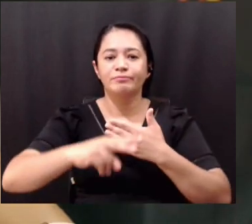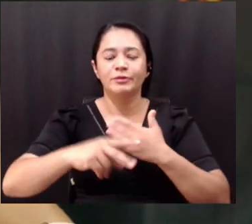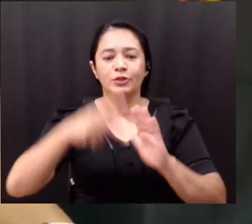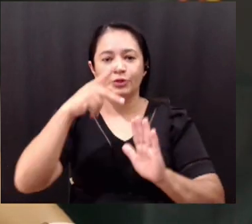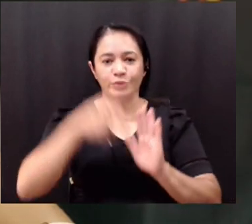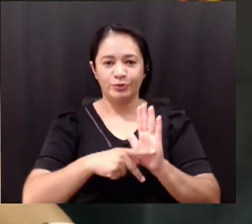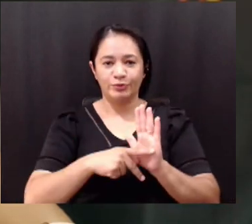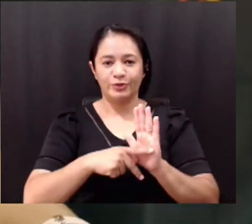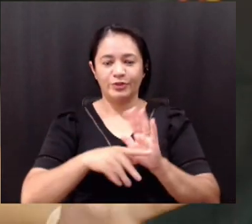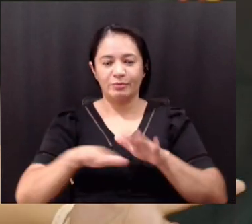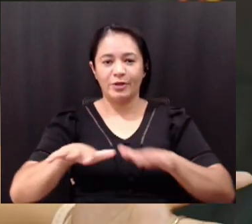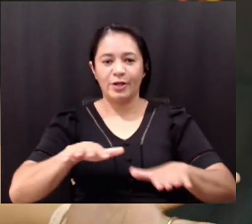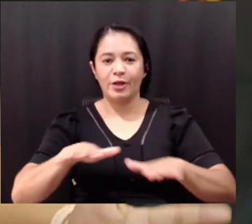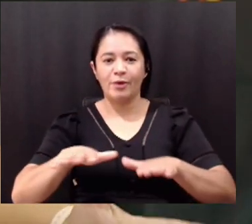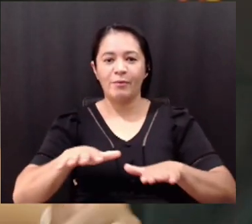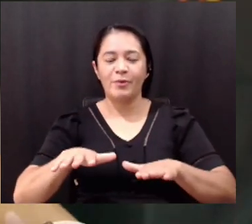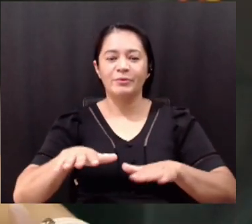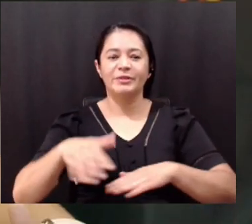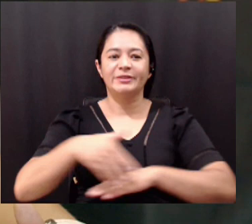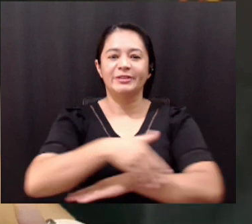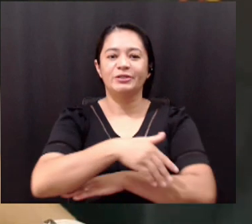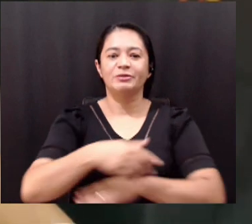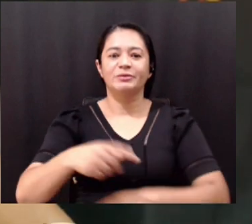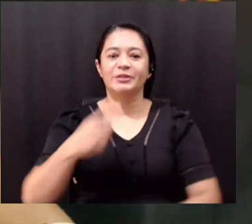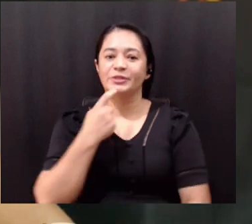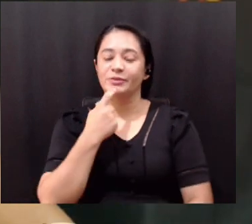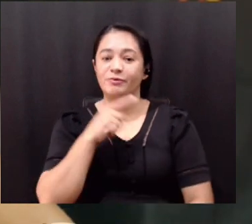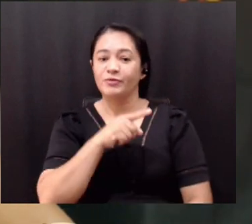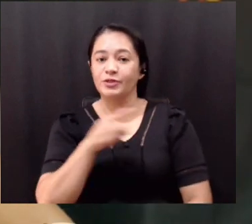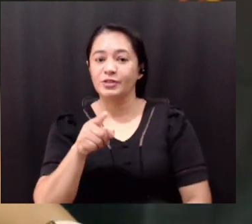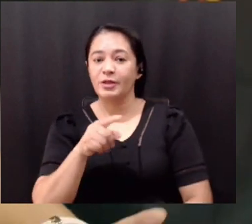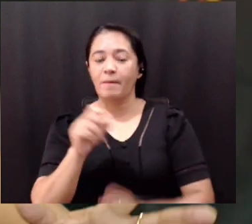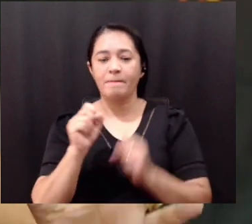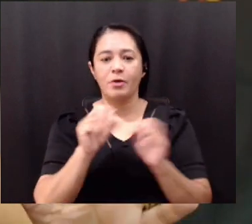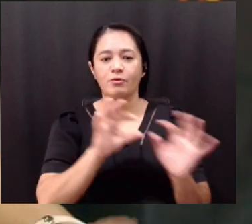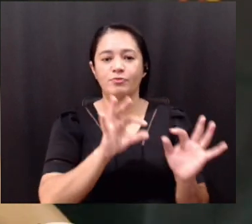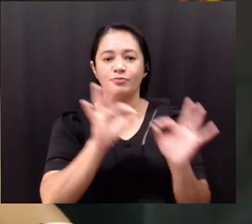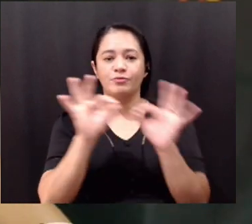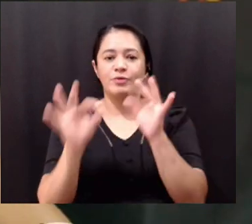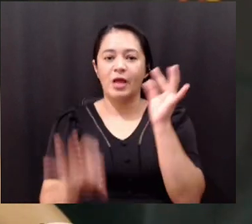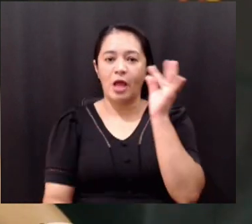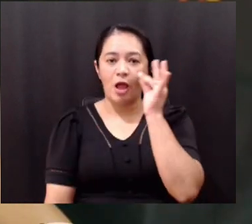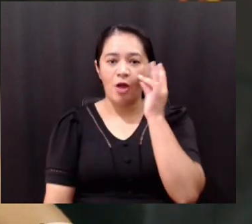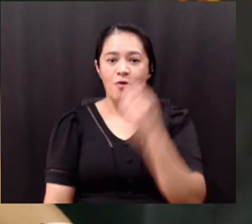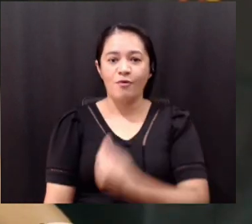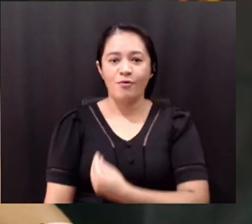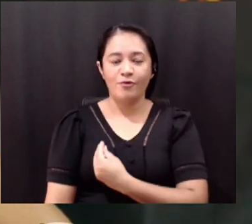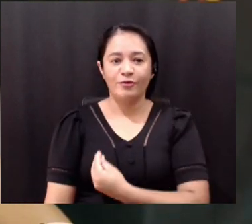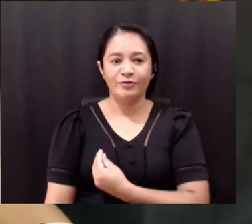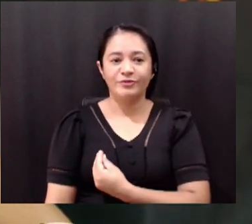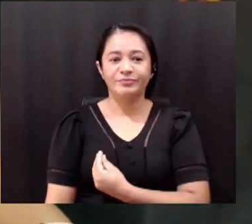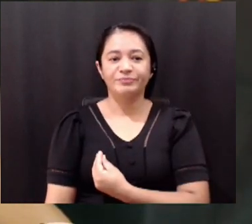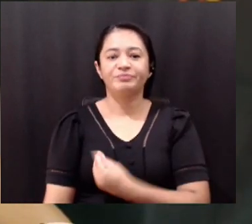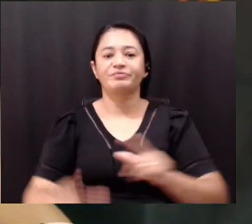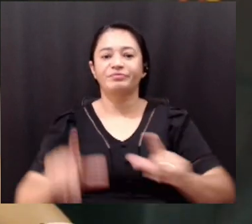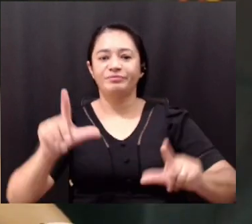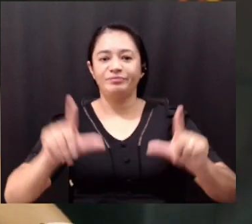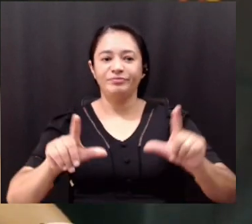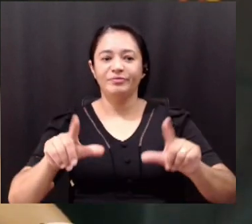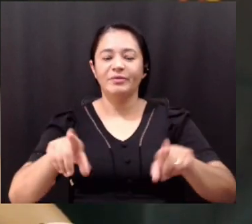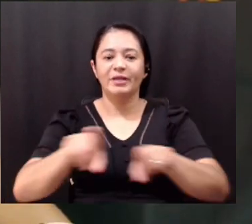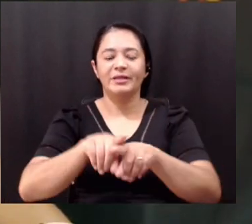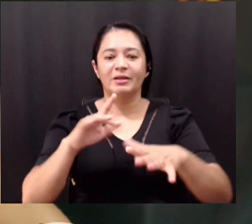urbana de Campinas. Você pode acompanhar ao vivo aqui através da TV Câmara Campinas, também dos nossos canais nas redes sociais,